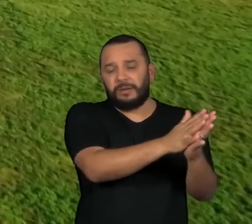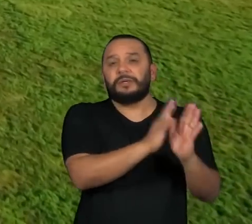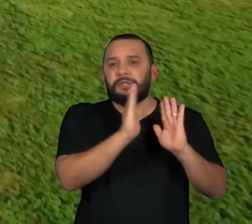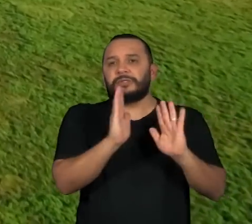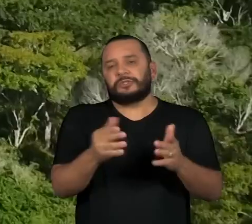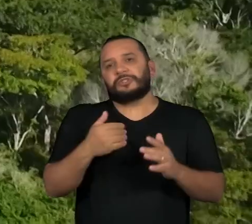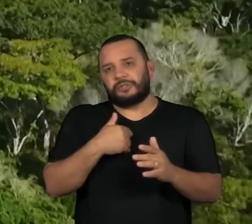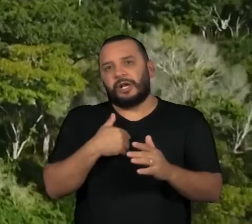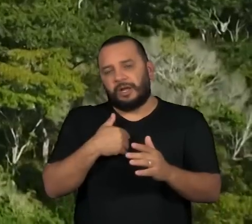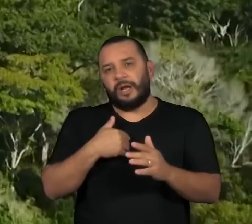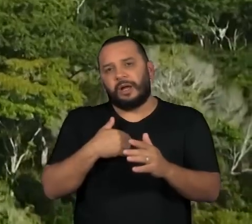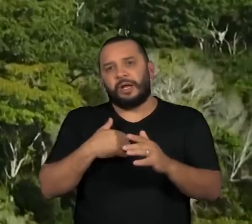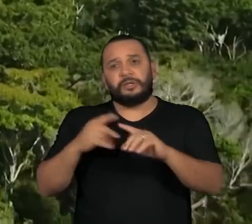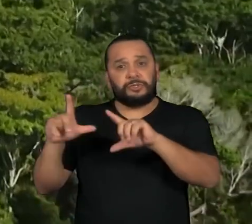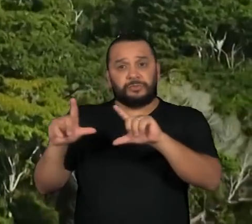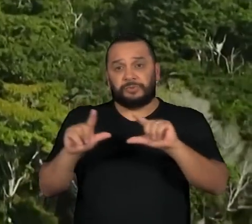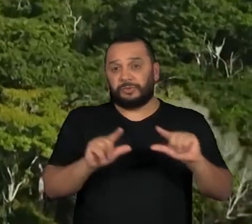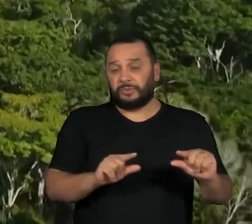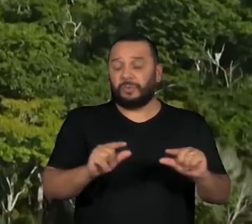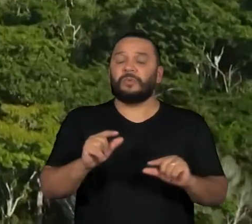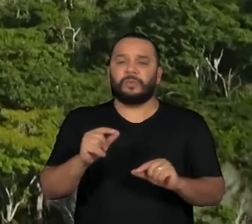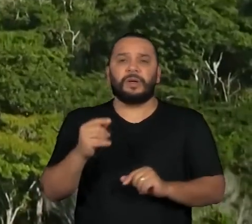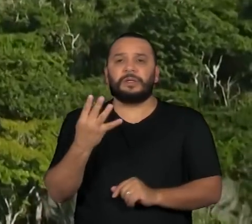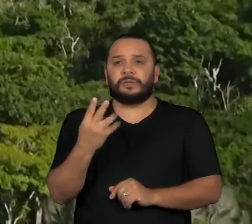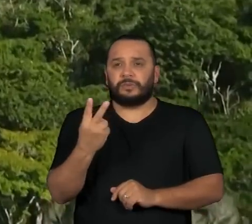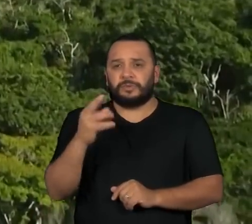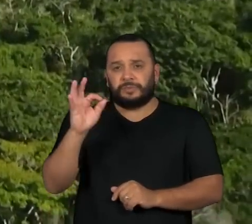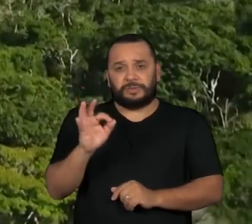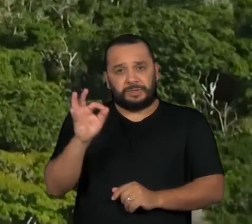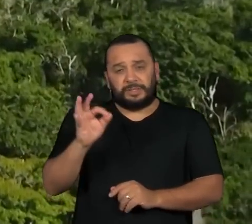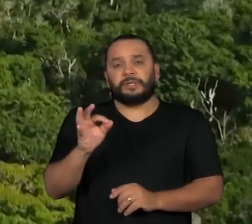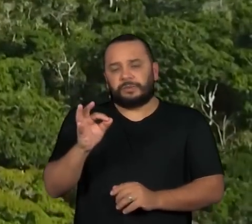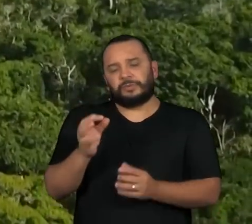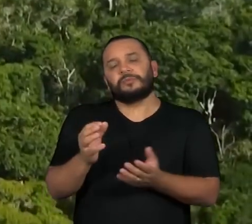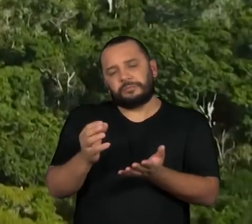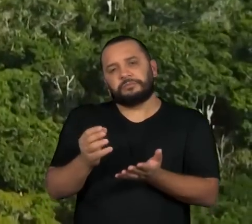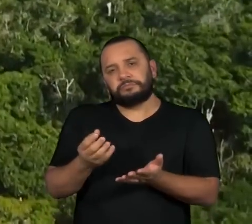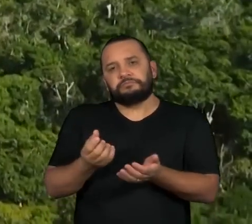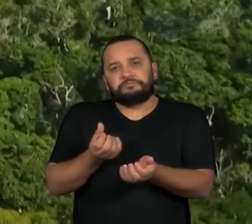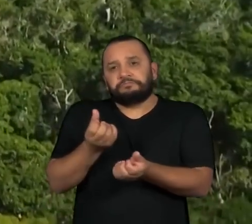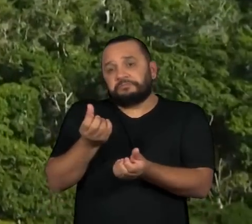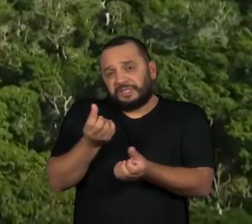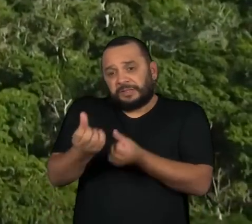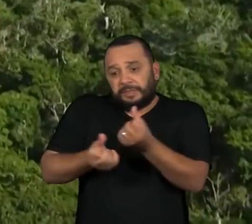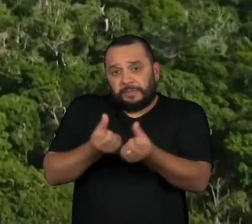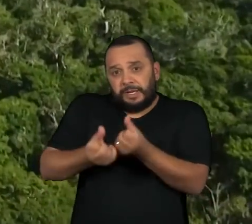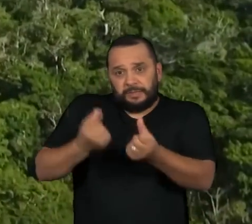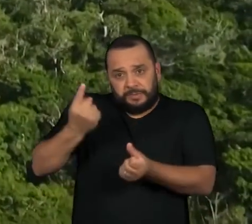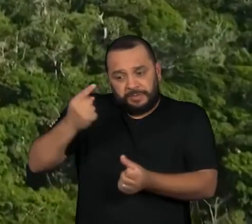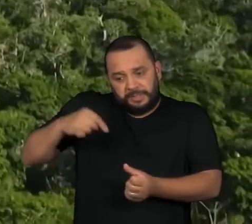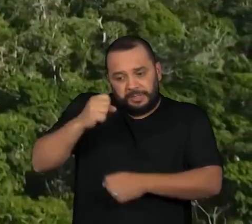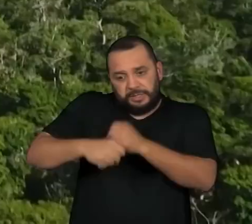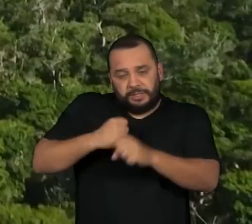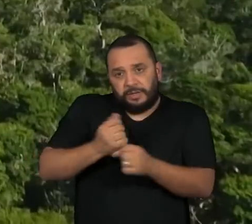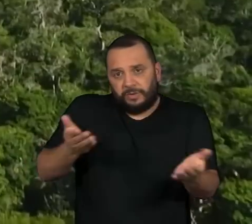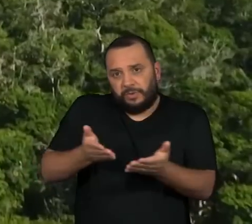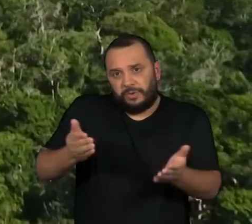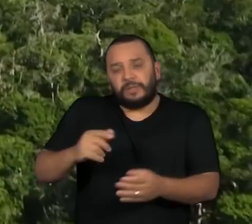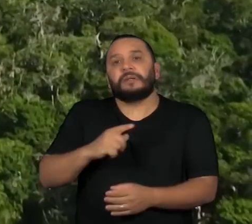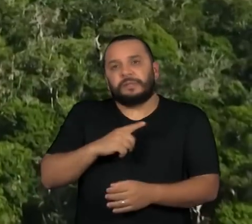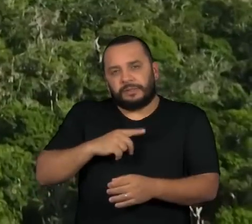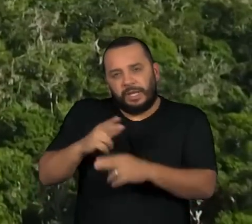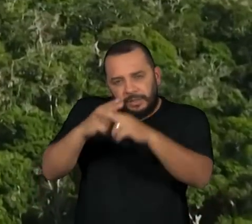no primeiro semestre deste ano. A informação consta do relatório produzido pelo Sistema de Alertas de Desmatamento do